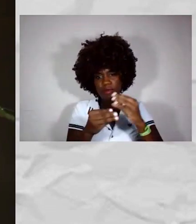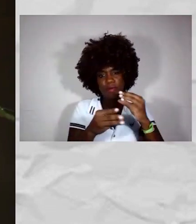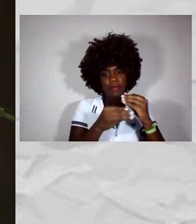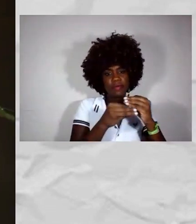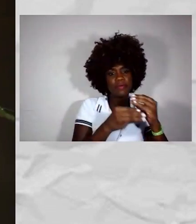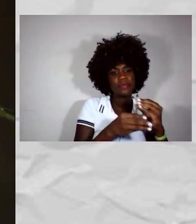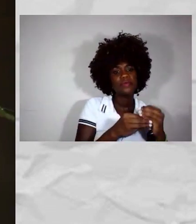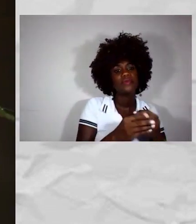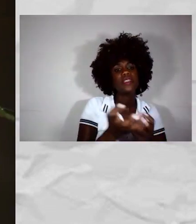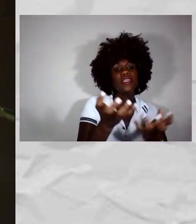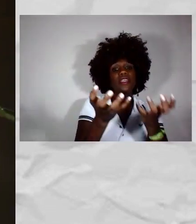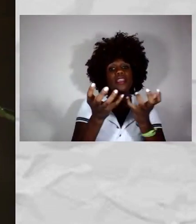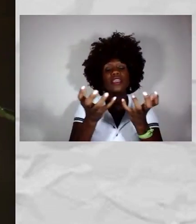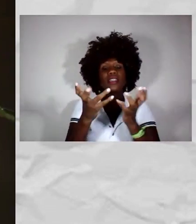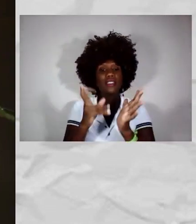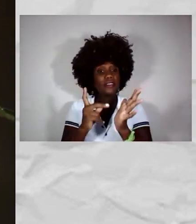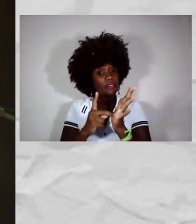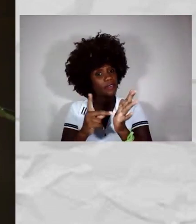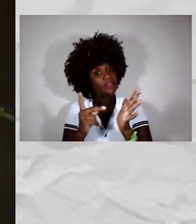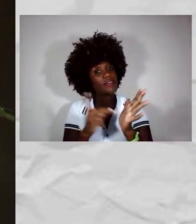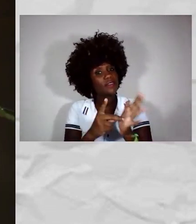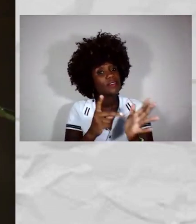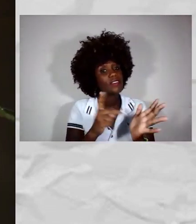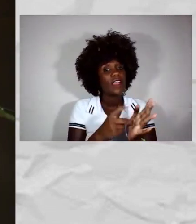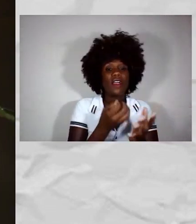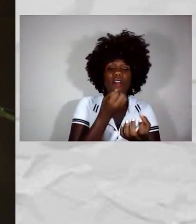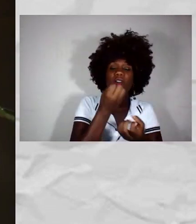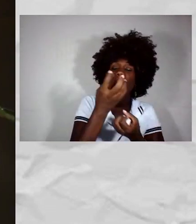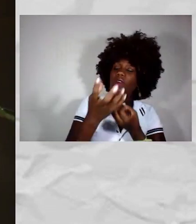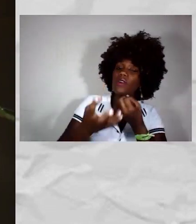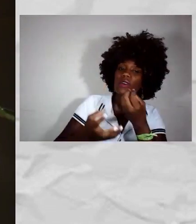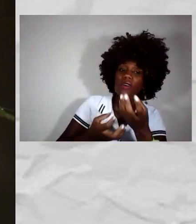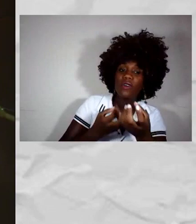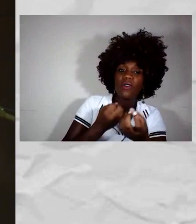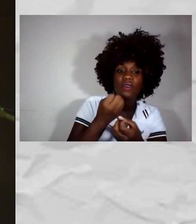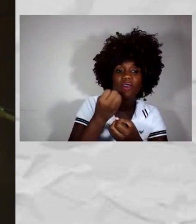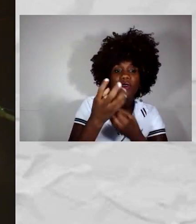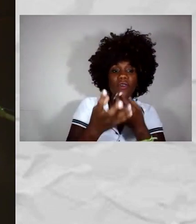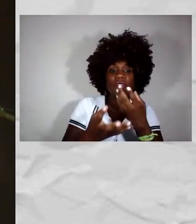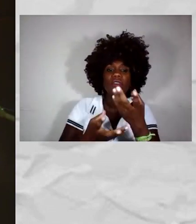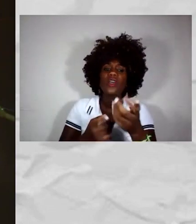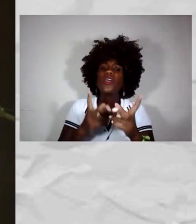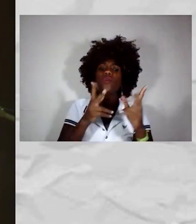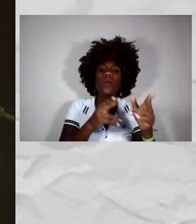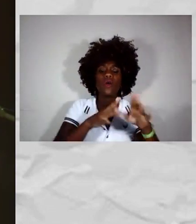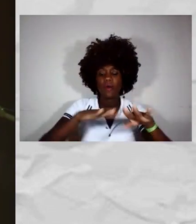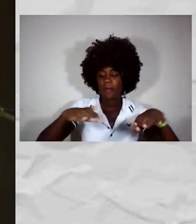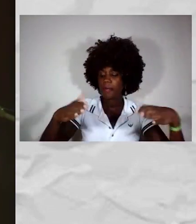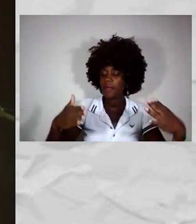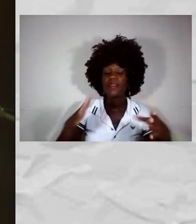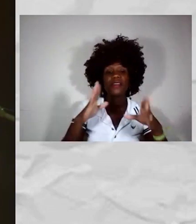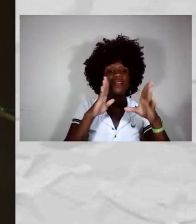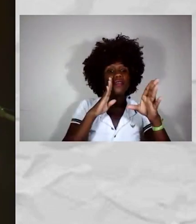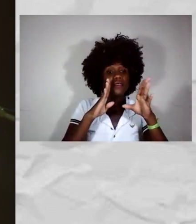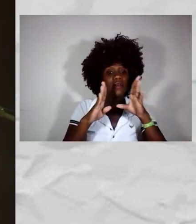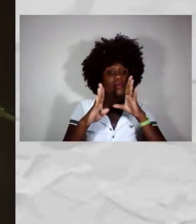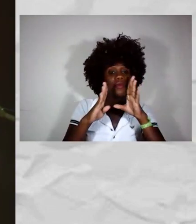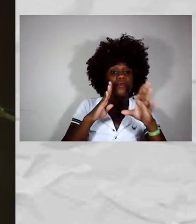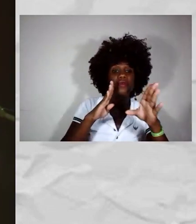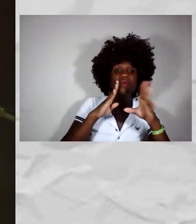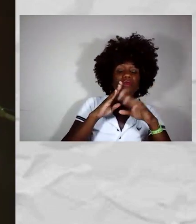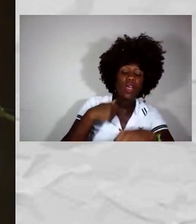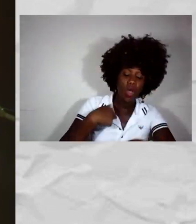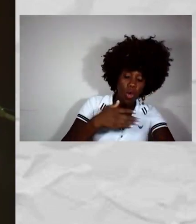Quereres que tomam conta, contam sem mesas de bar. O tempo é o pai